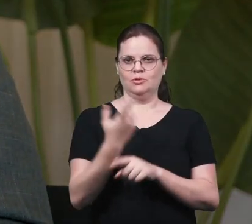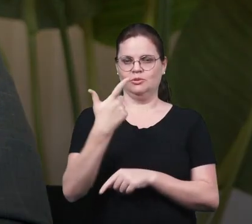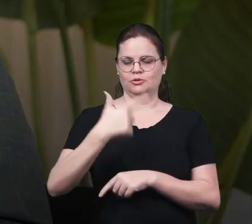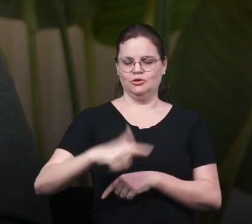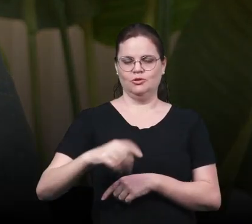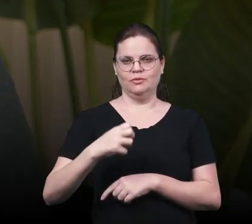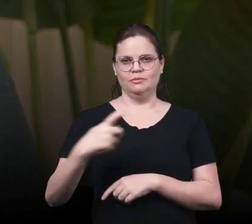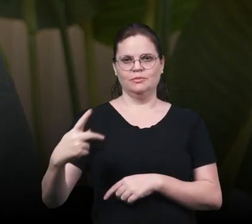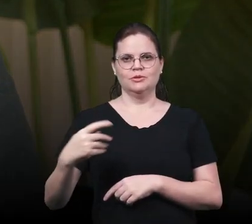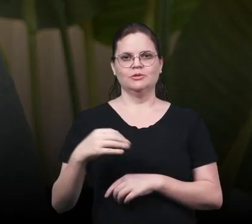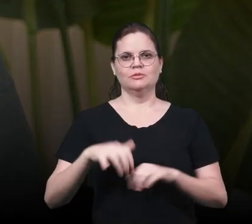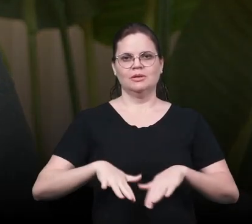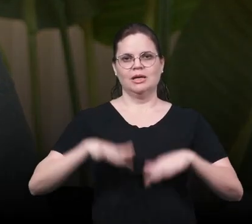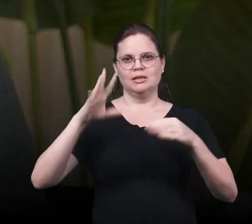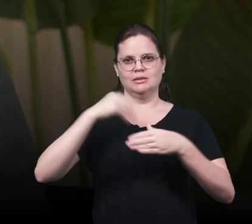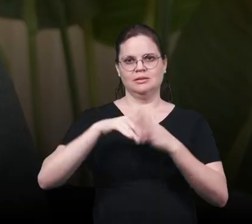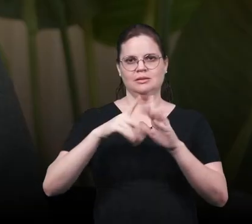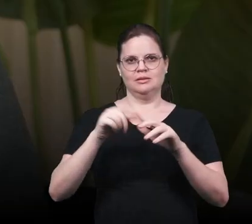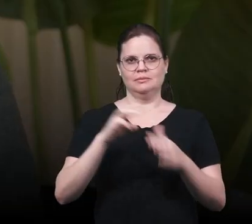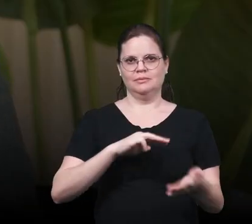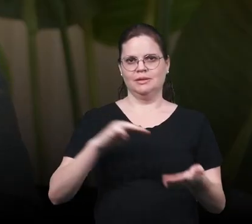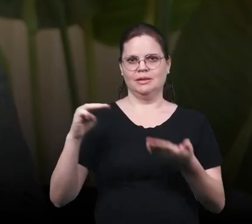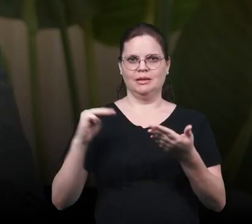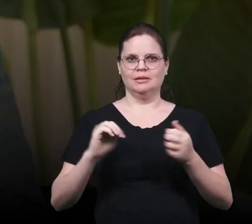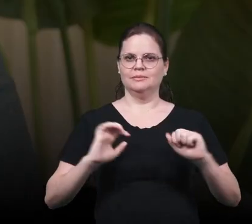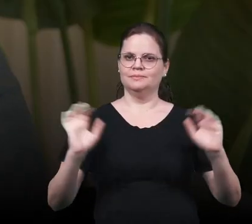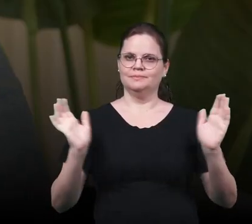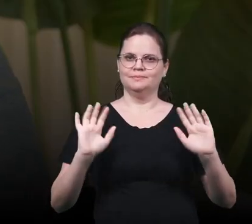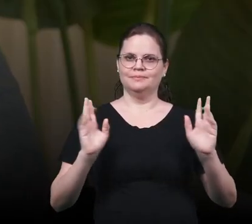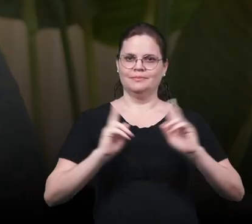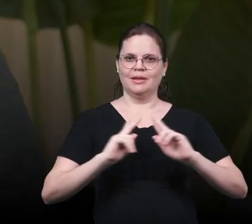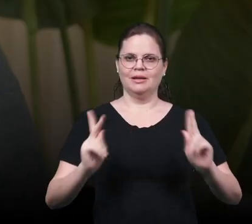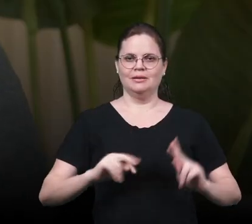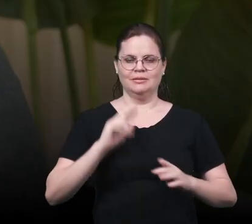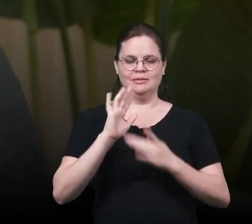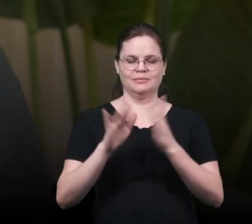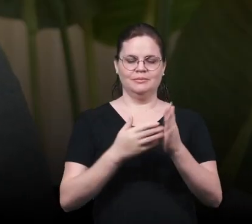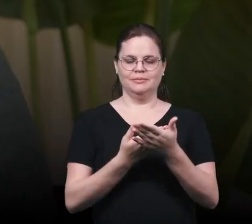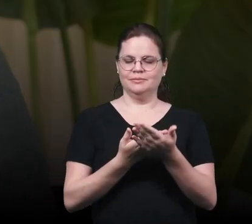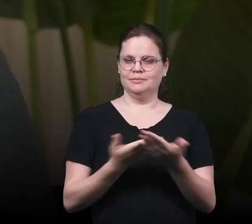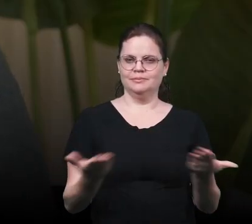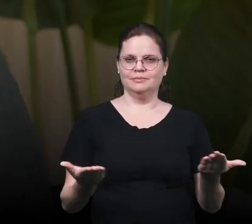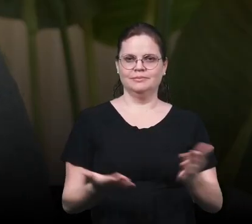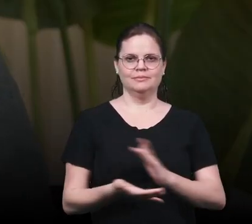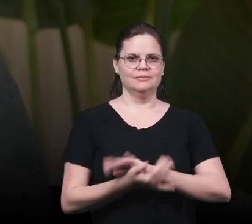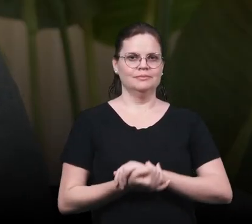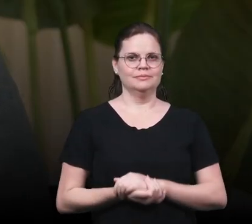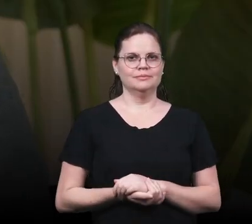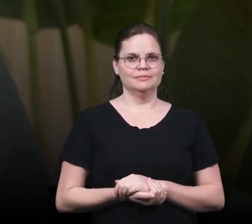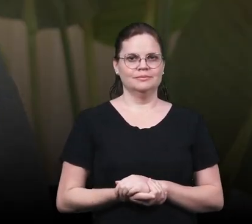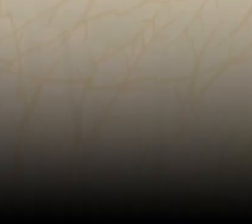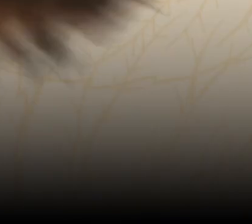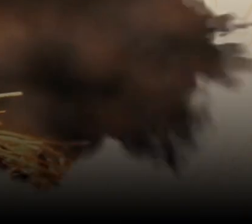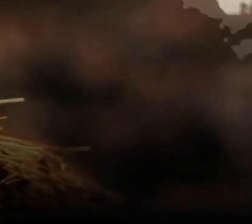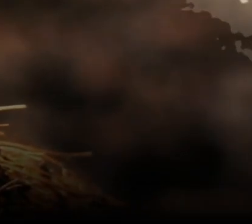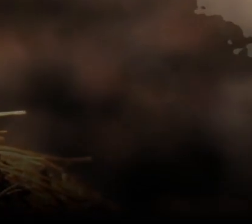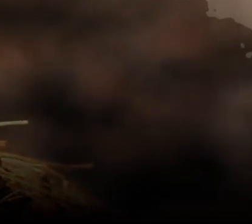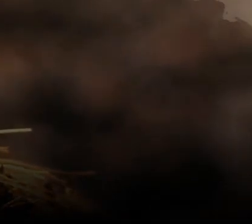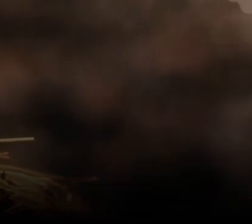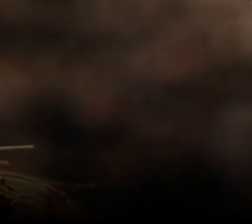próximo episódio de Crescendo na Igreja Cristã Maranata. Forte abraço, a paz do Senhor Jesus.